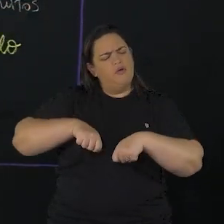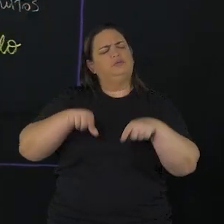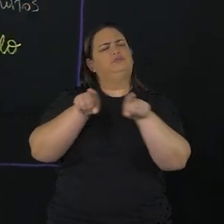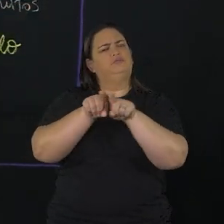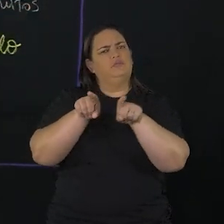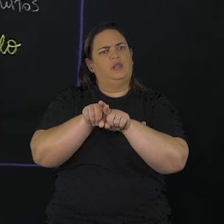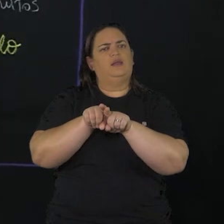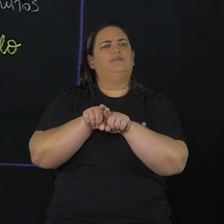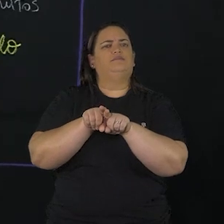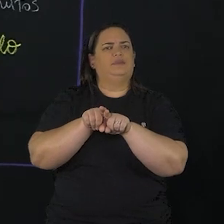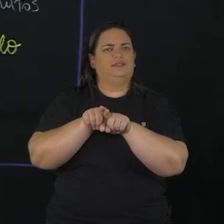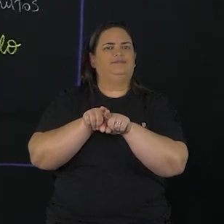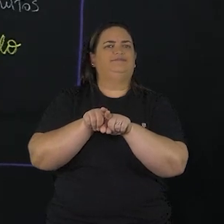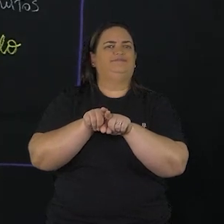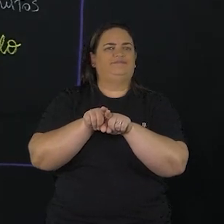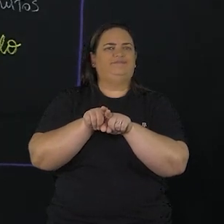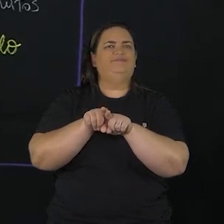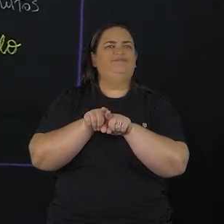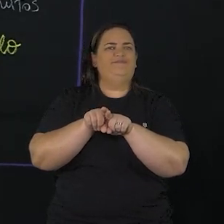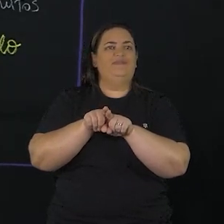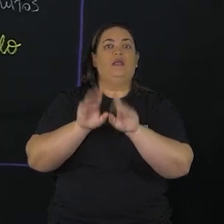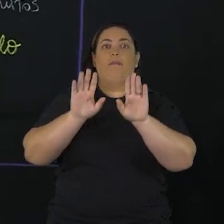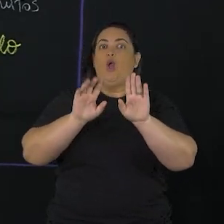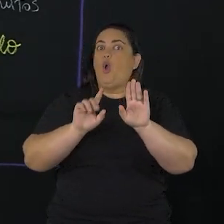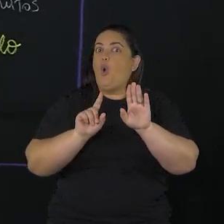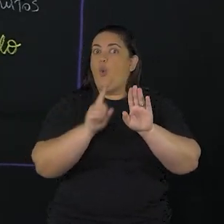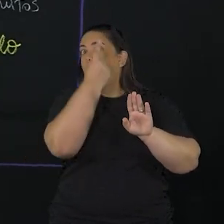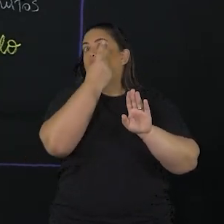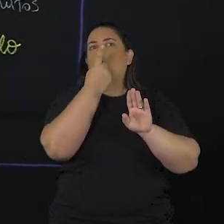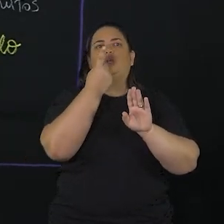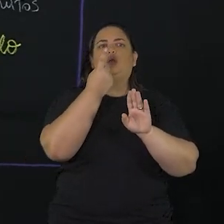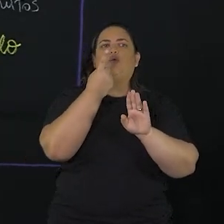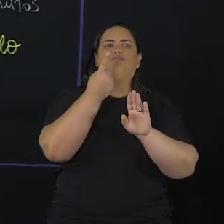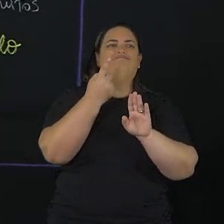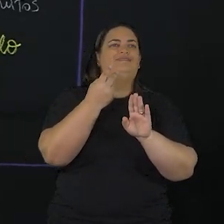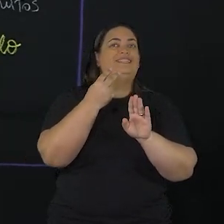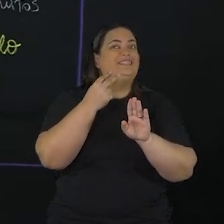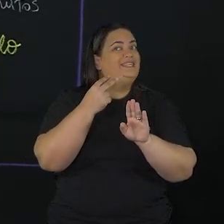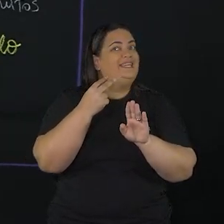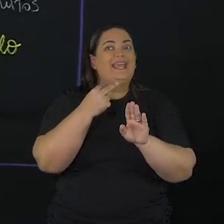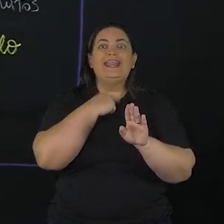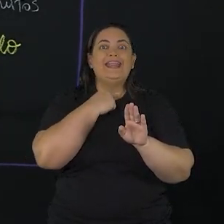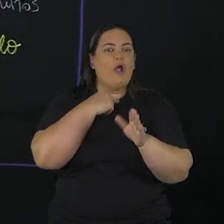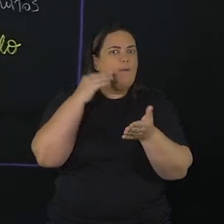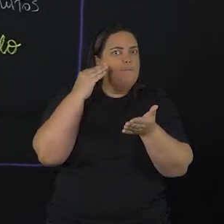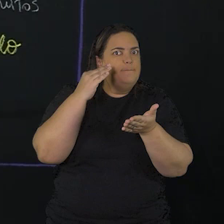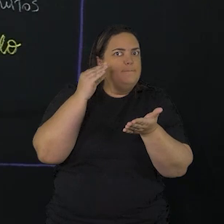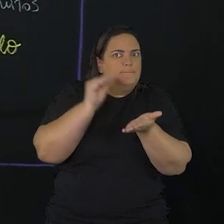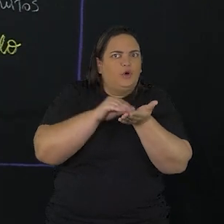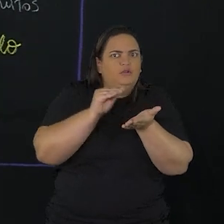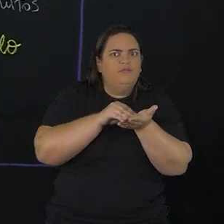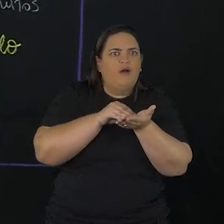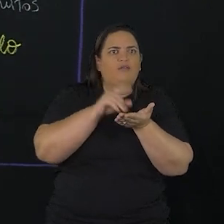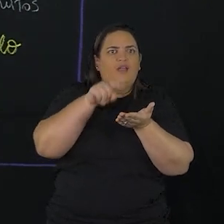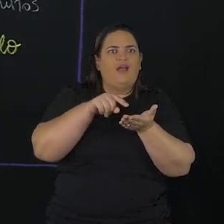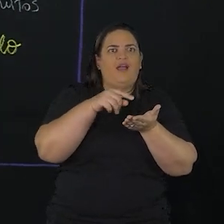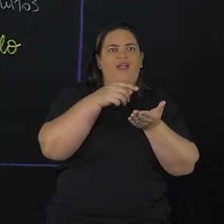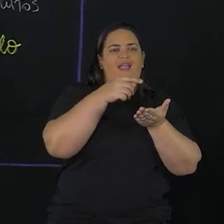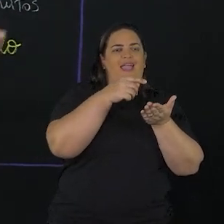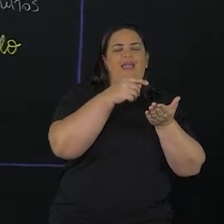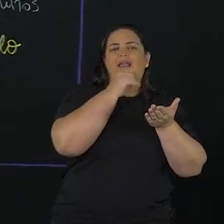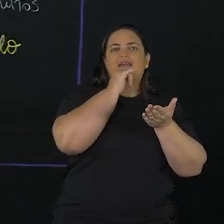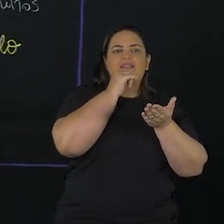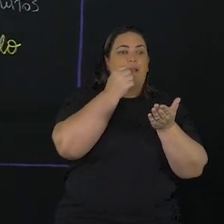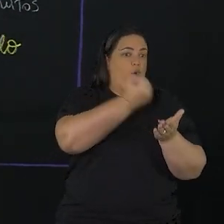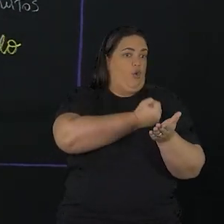legal? E o único valor, o único elemento que deverá sempre existir no ângulo é o seu